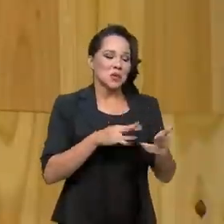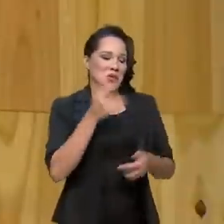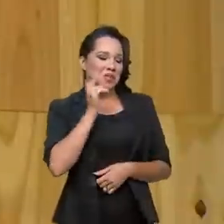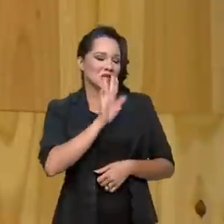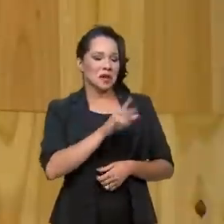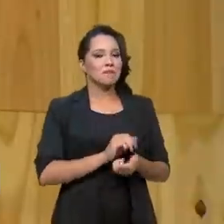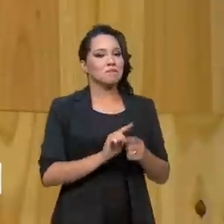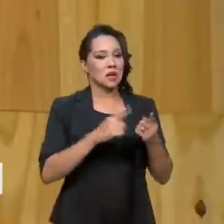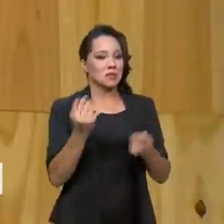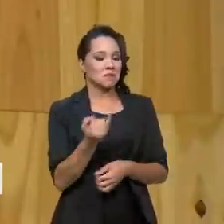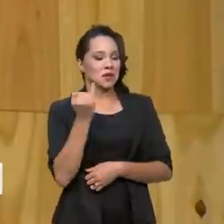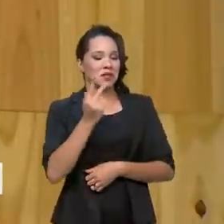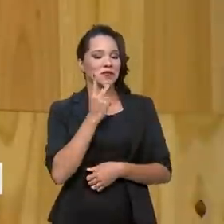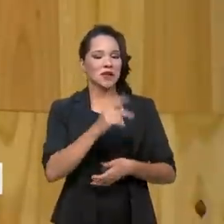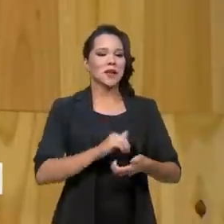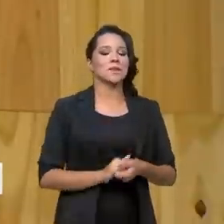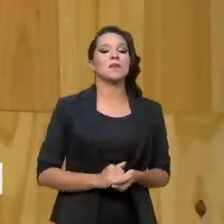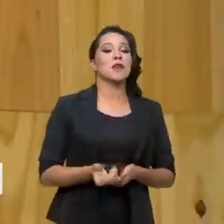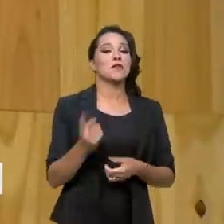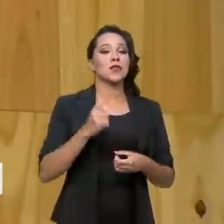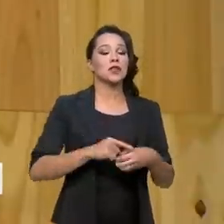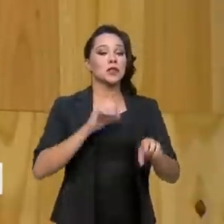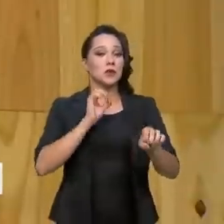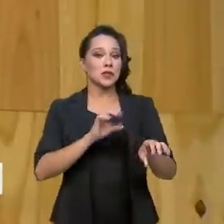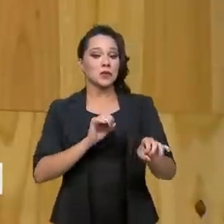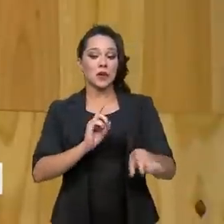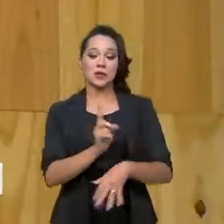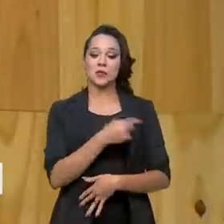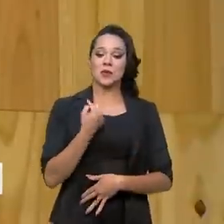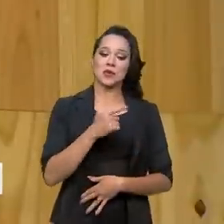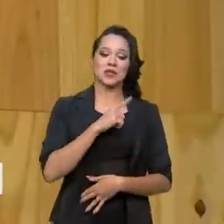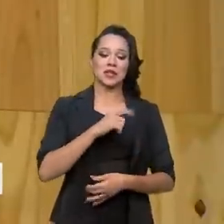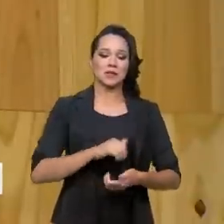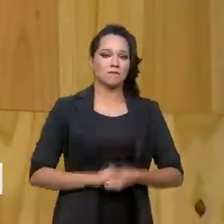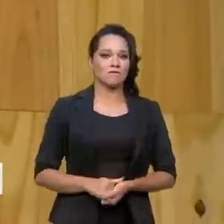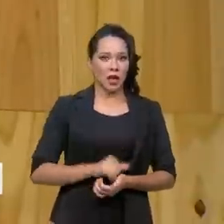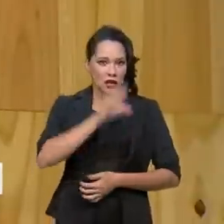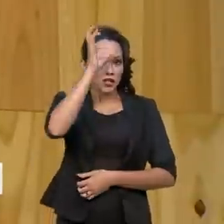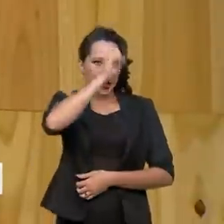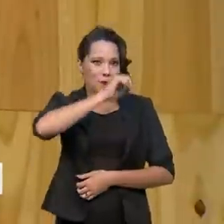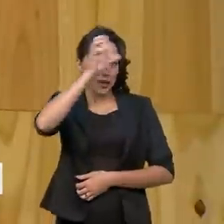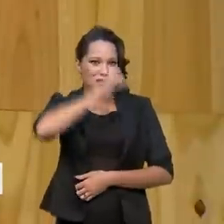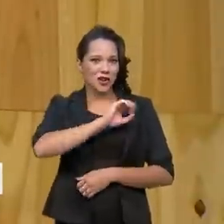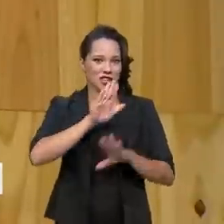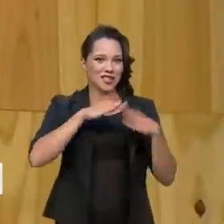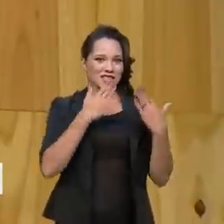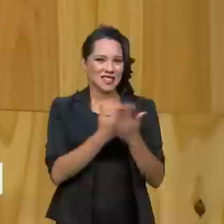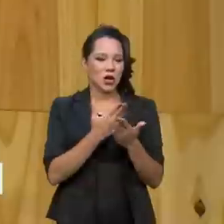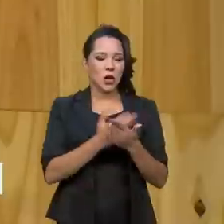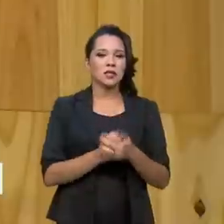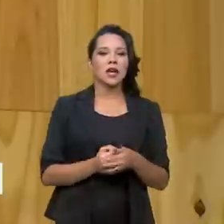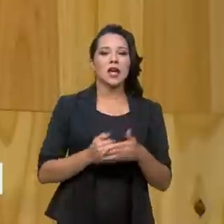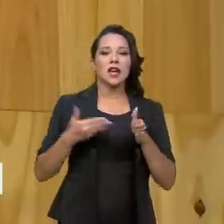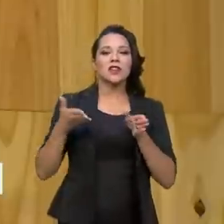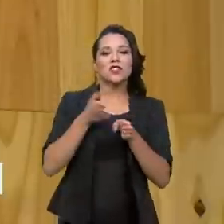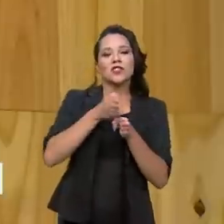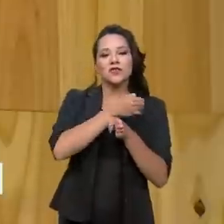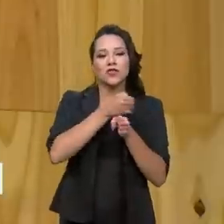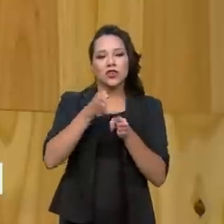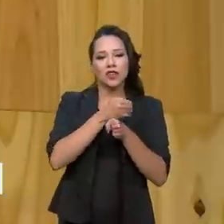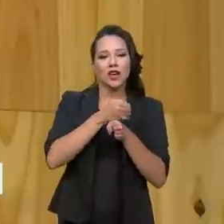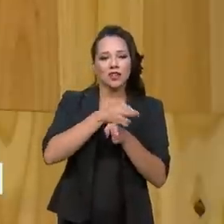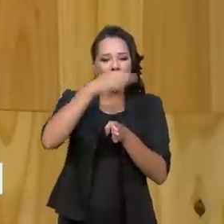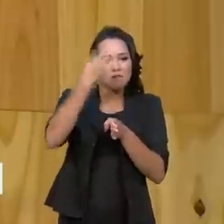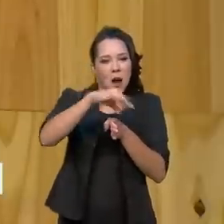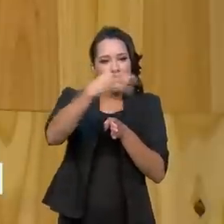falarmos, novamente voltando à nossa educação que todos temos, nós aprendemos nos bancos escolares que as nossas fronteiras elas são muito bem